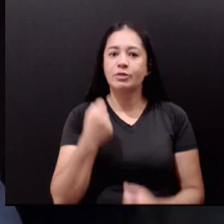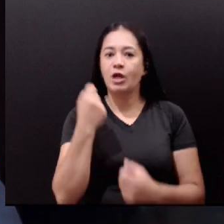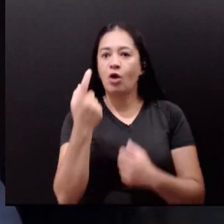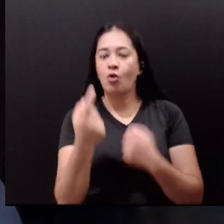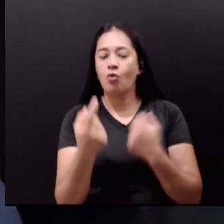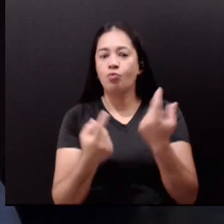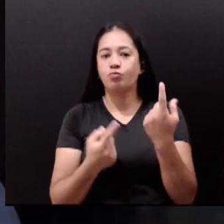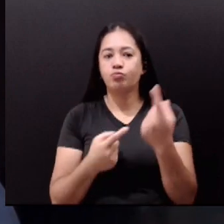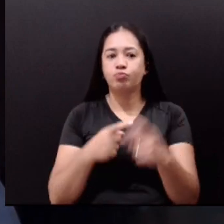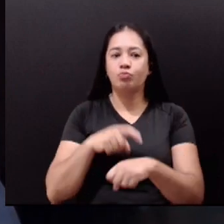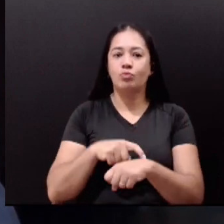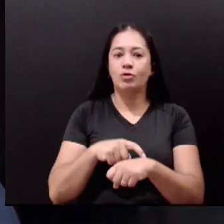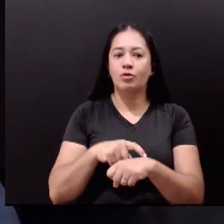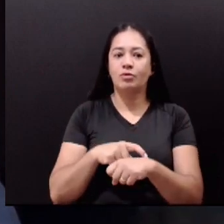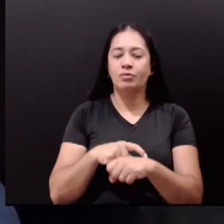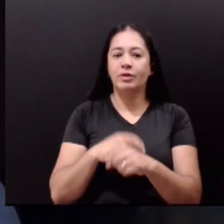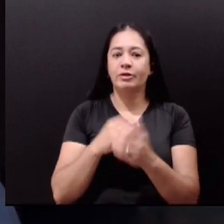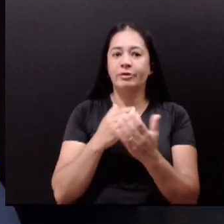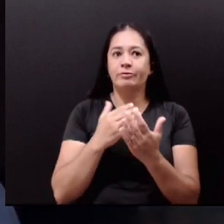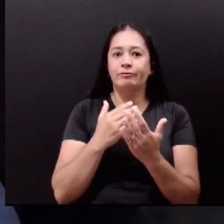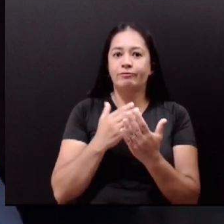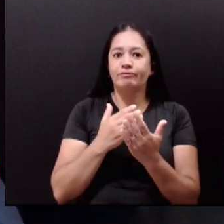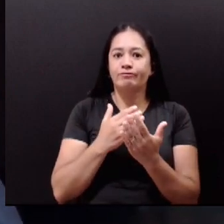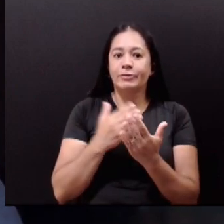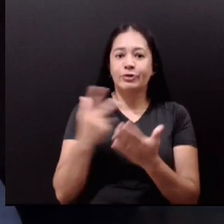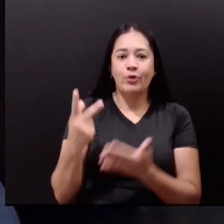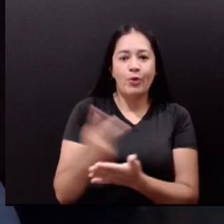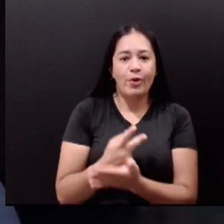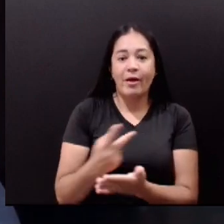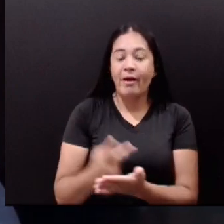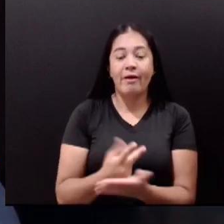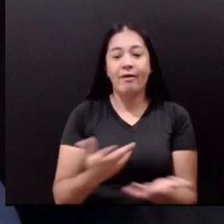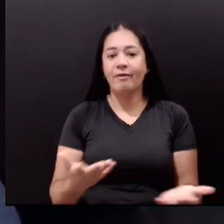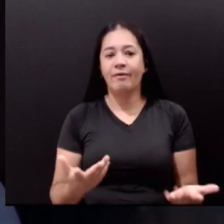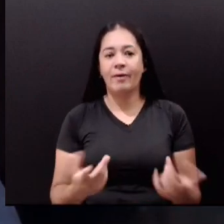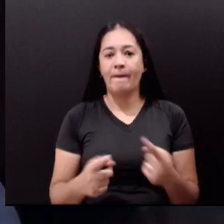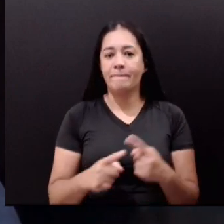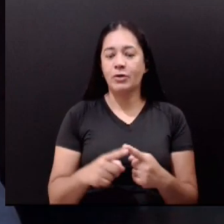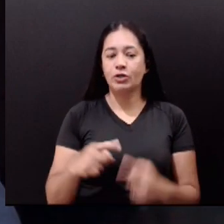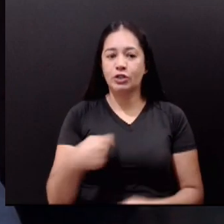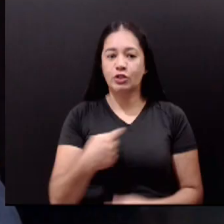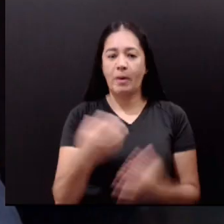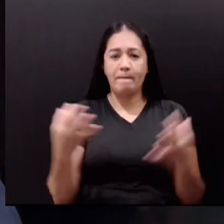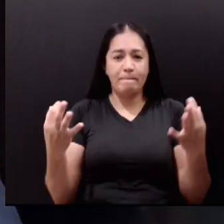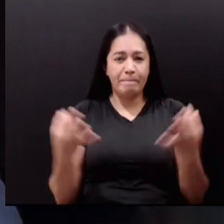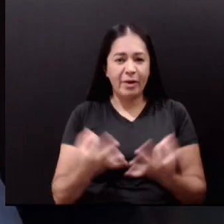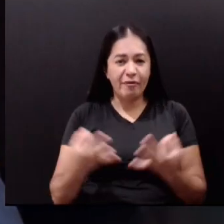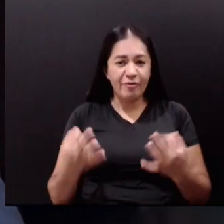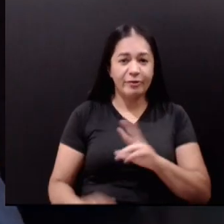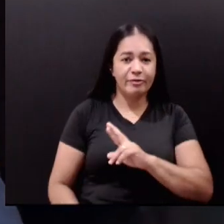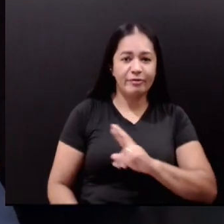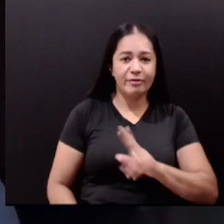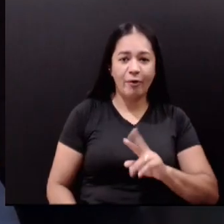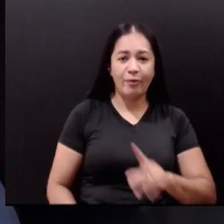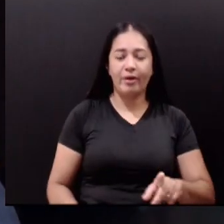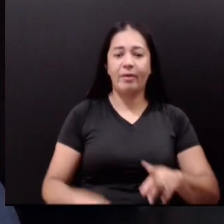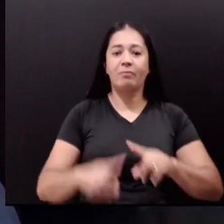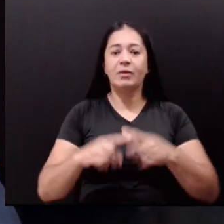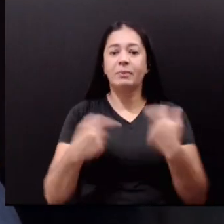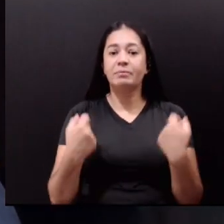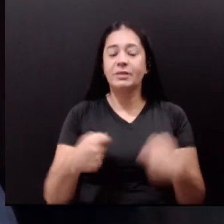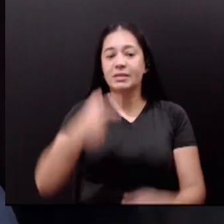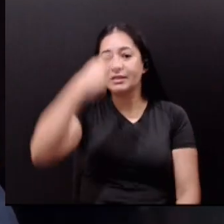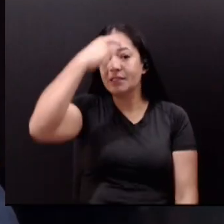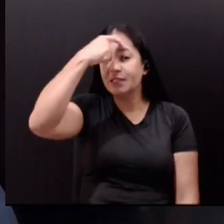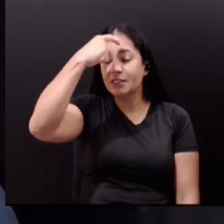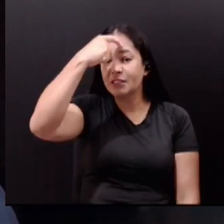algum deslize, né. Nós não somos, perfeitos, né, mas a gente tem que ter essa consciência. E para ter essa consciência